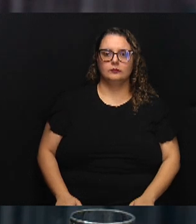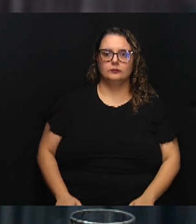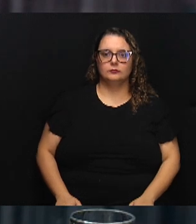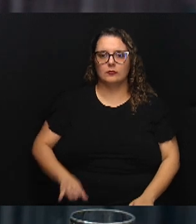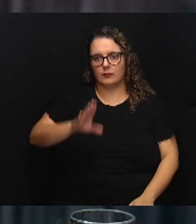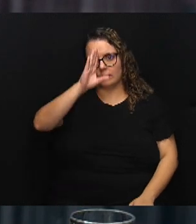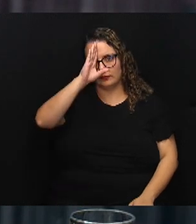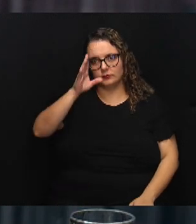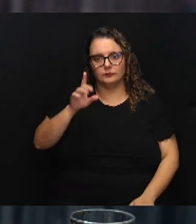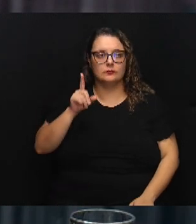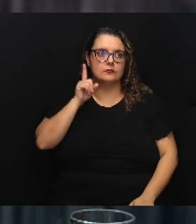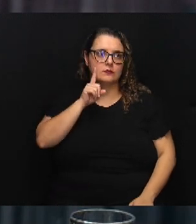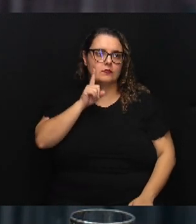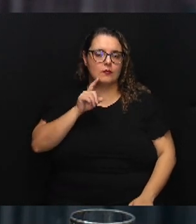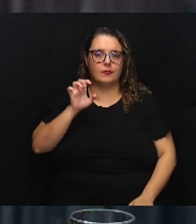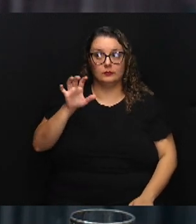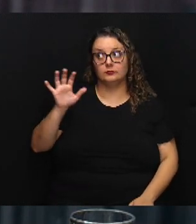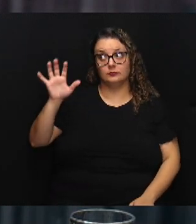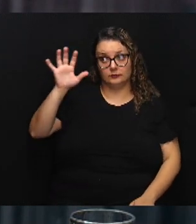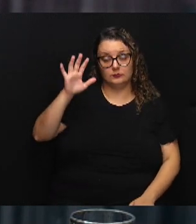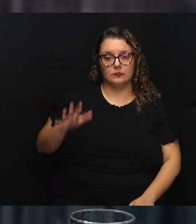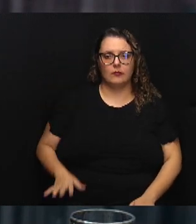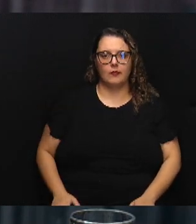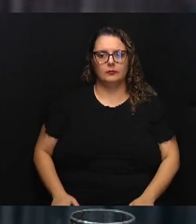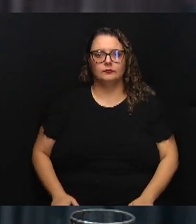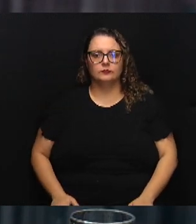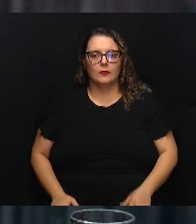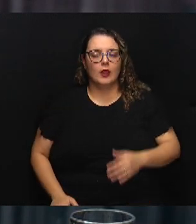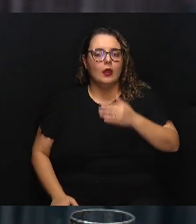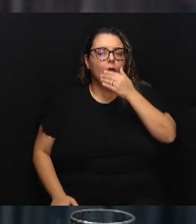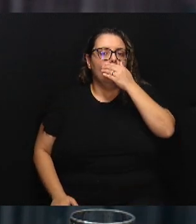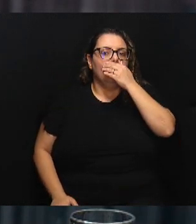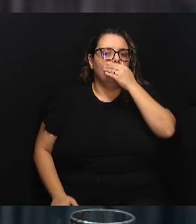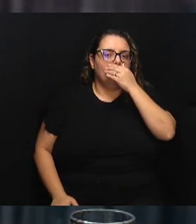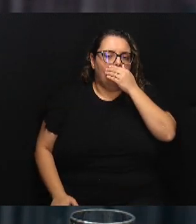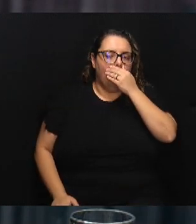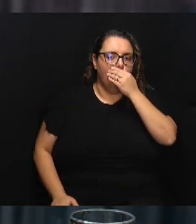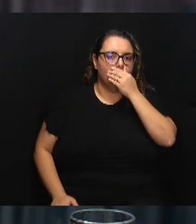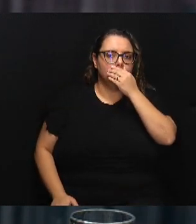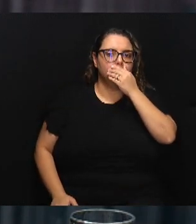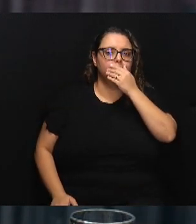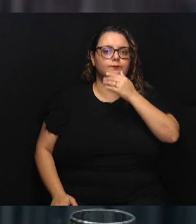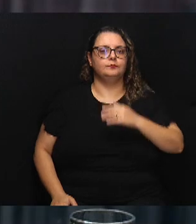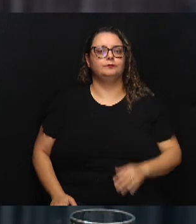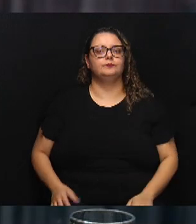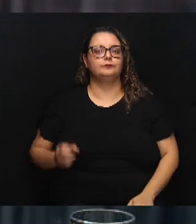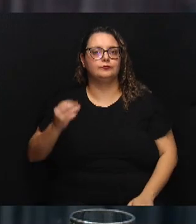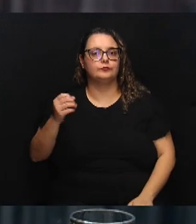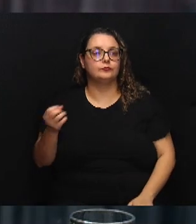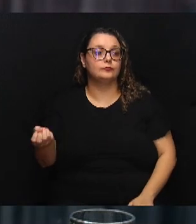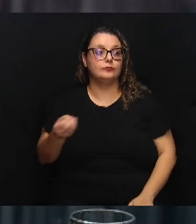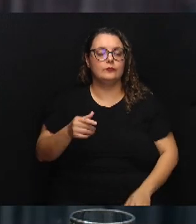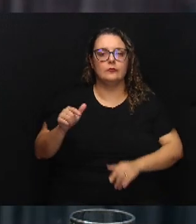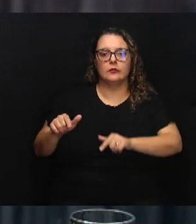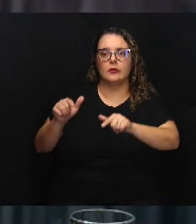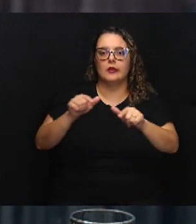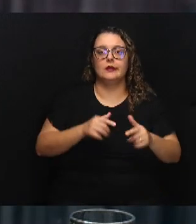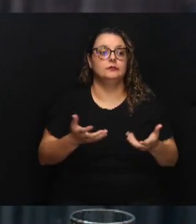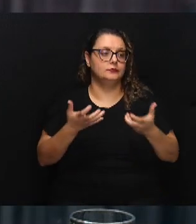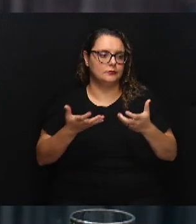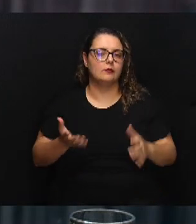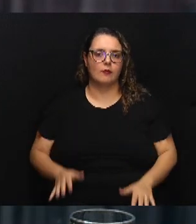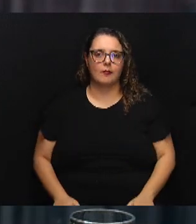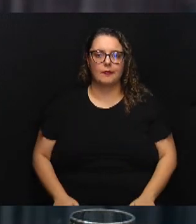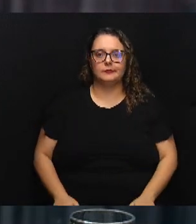Unidos e Europa, e hoje eu tenho um público muito diverso. Os viajantes passaram a querer descobrir novos lugares, né? Então, hoje a